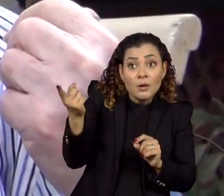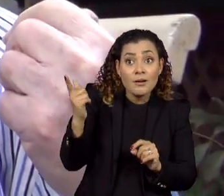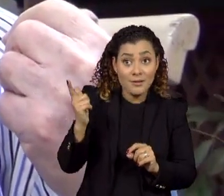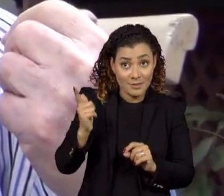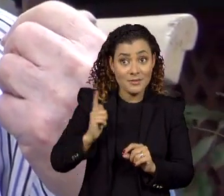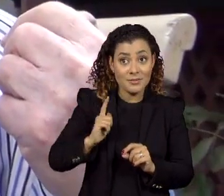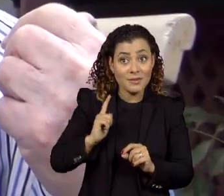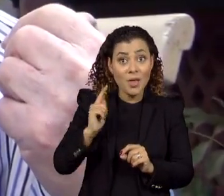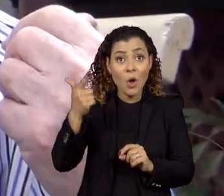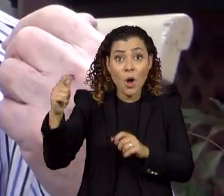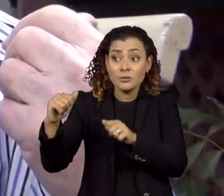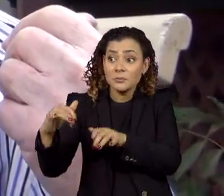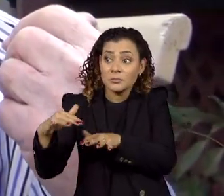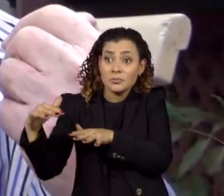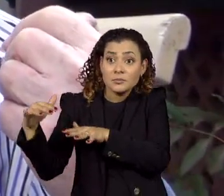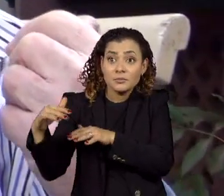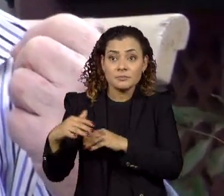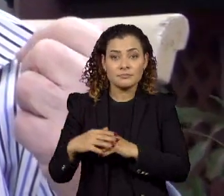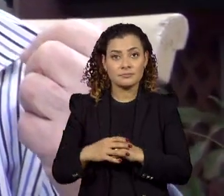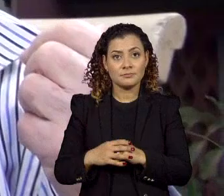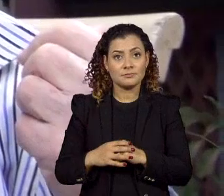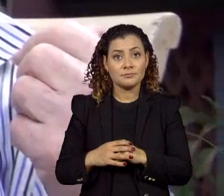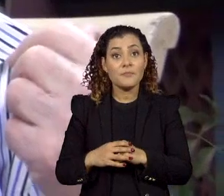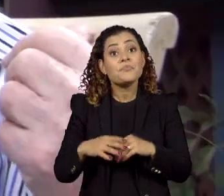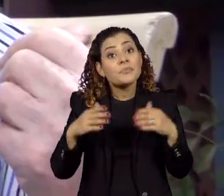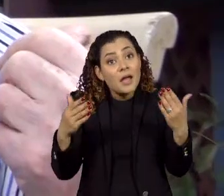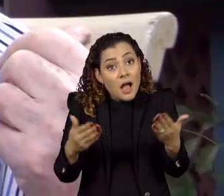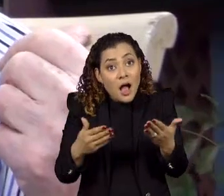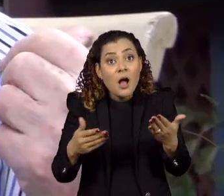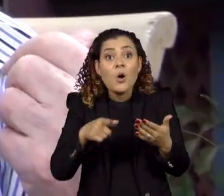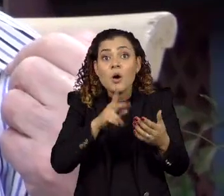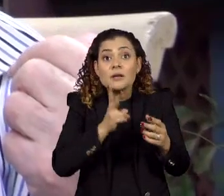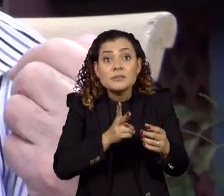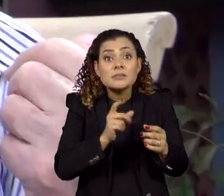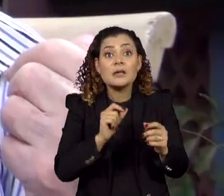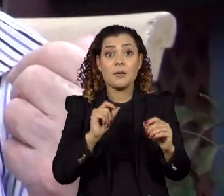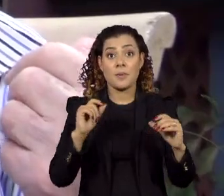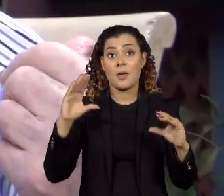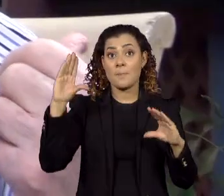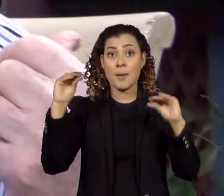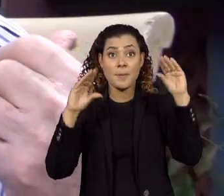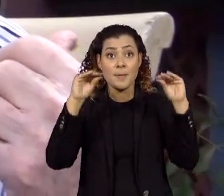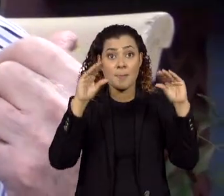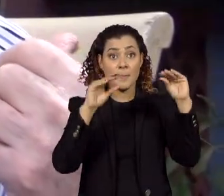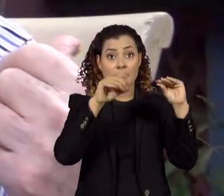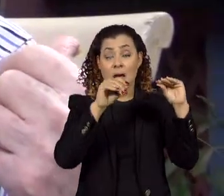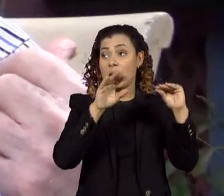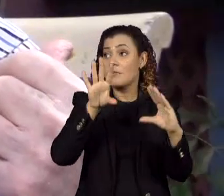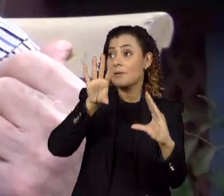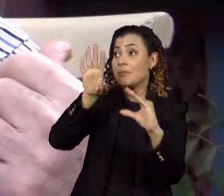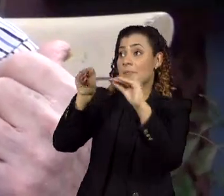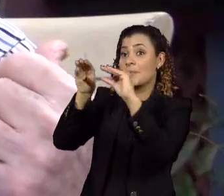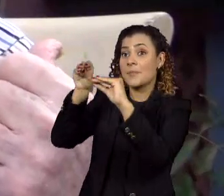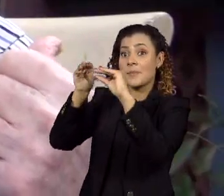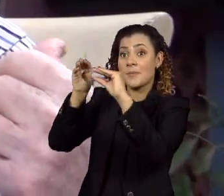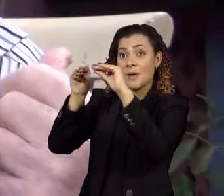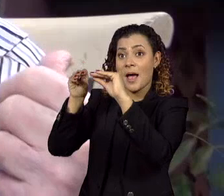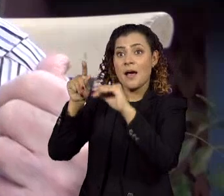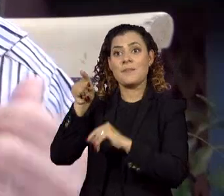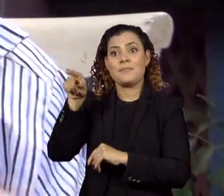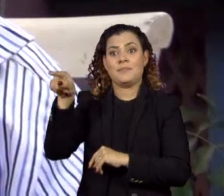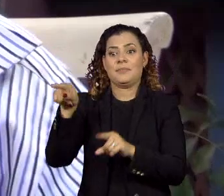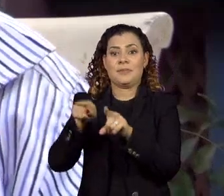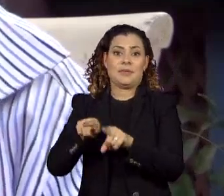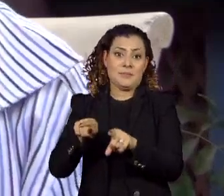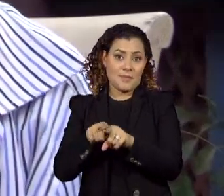outro público. E agora vai fazer, sempre fazemos como para você, mas agora vamos fazer para